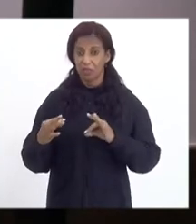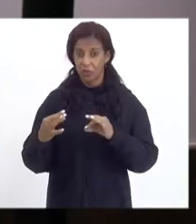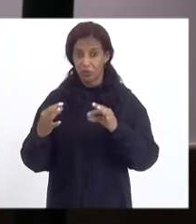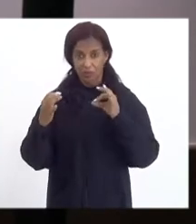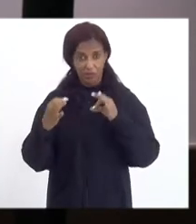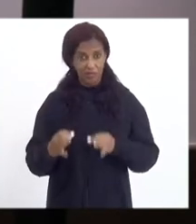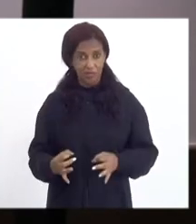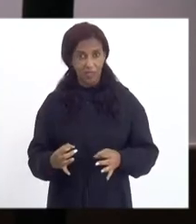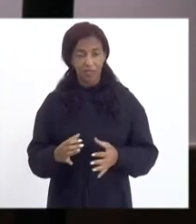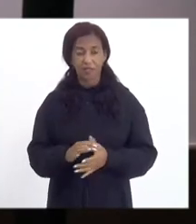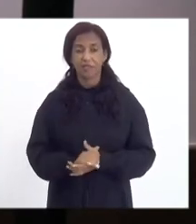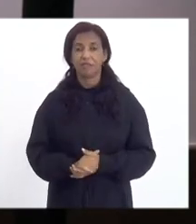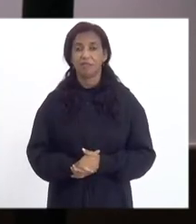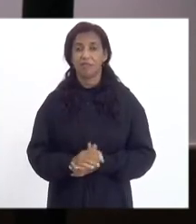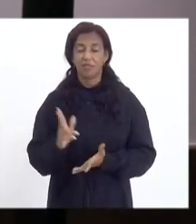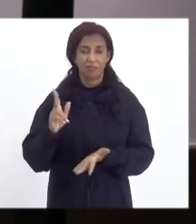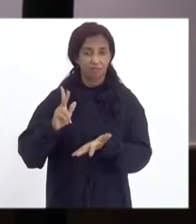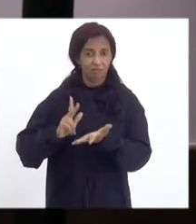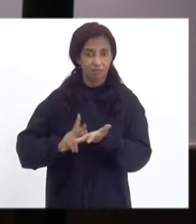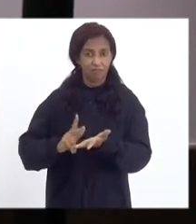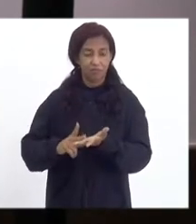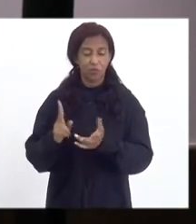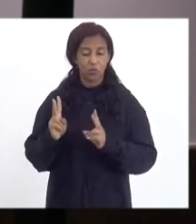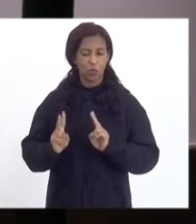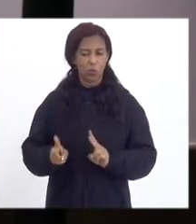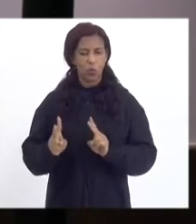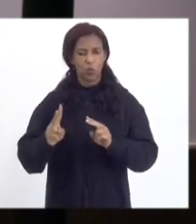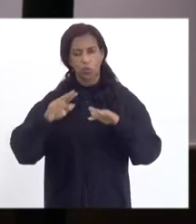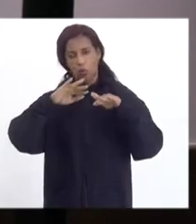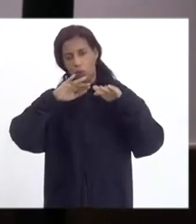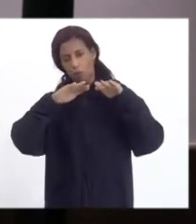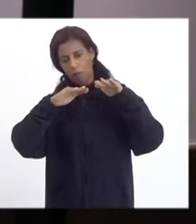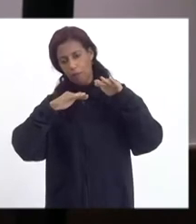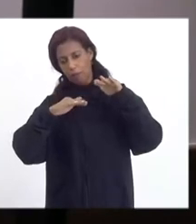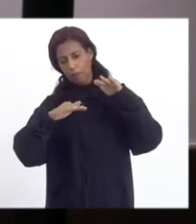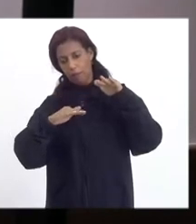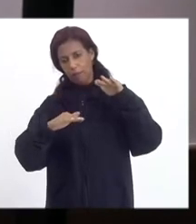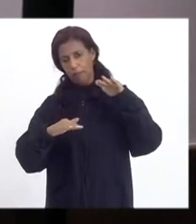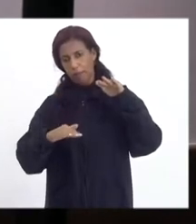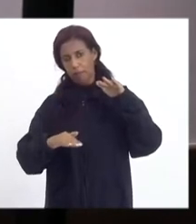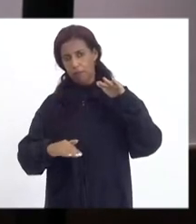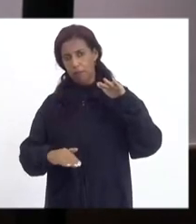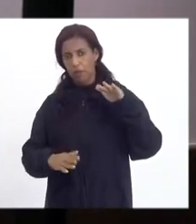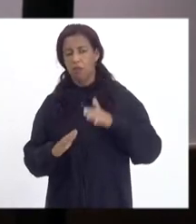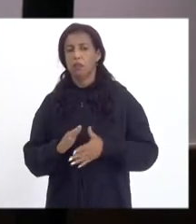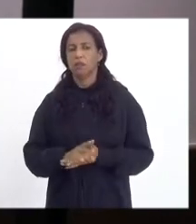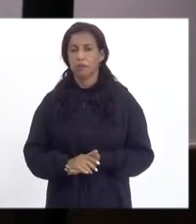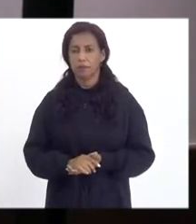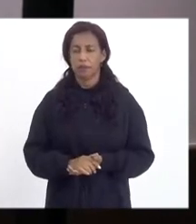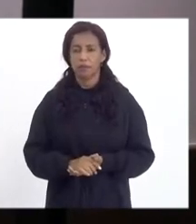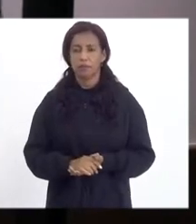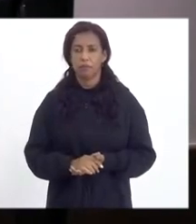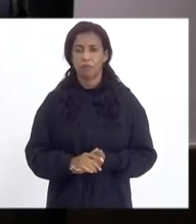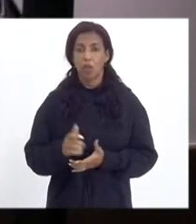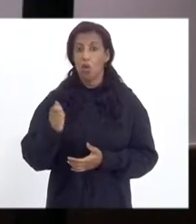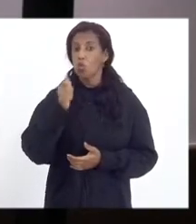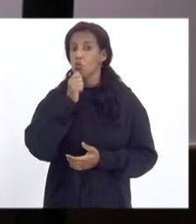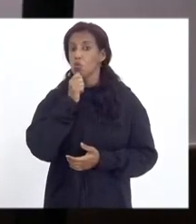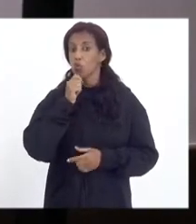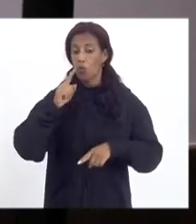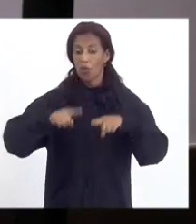certo, se realmente continuar esse declínio, não sair uma